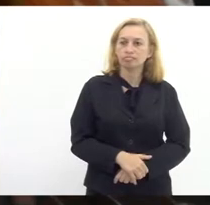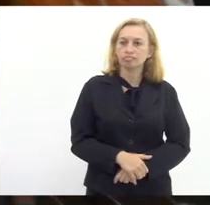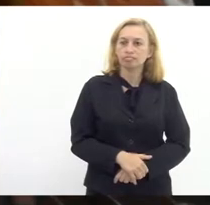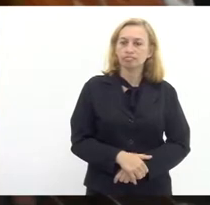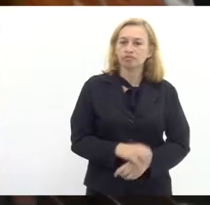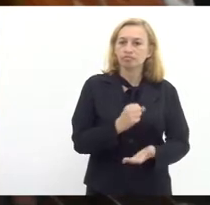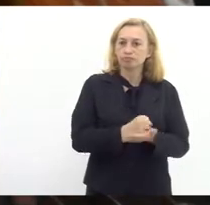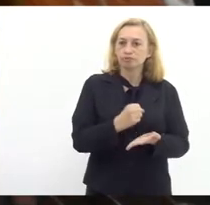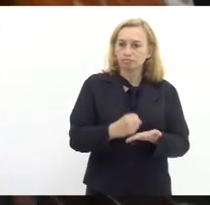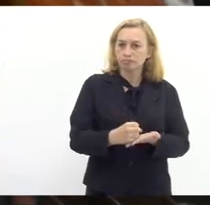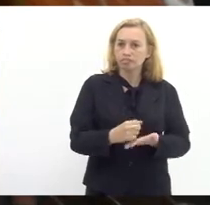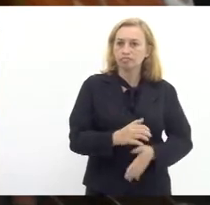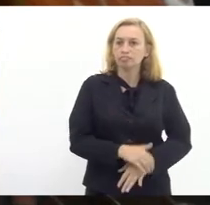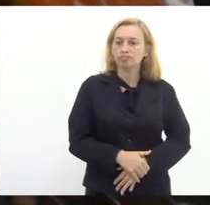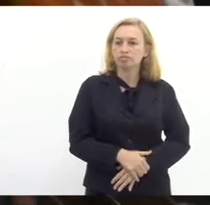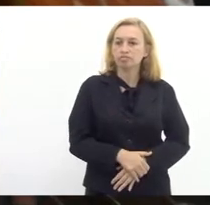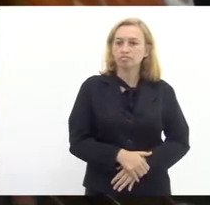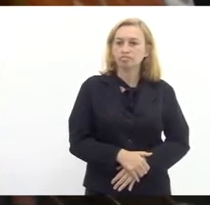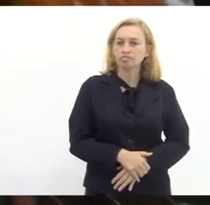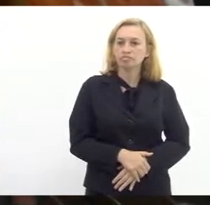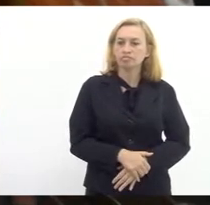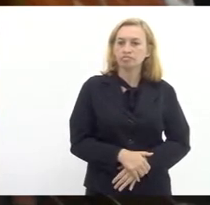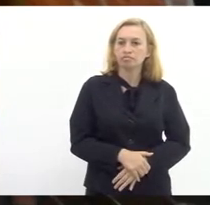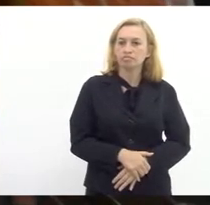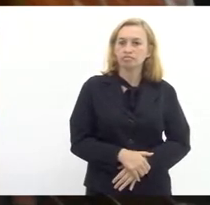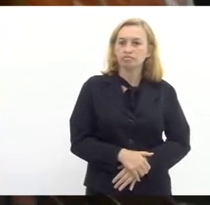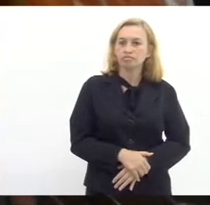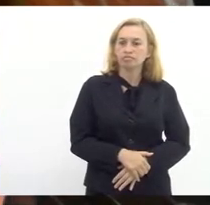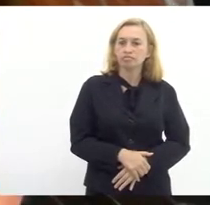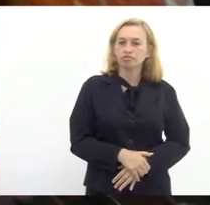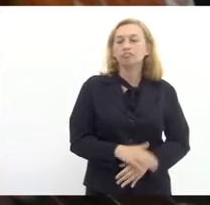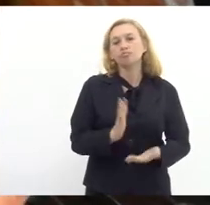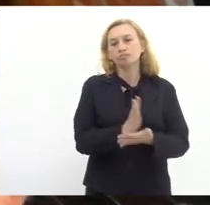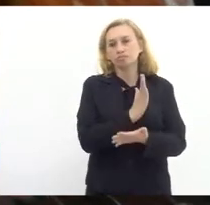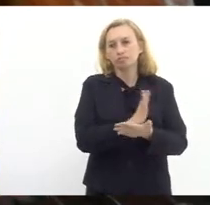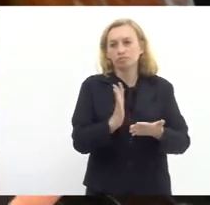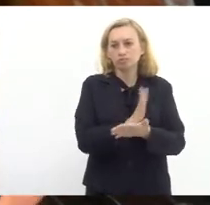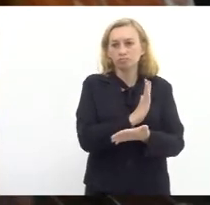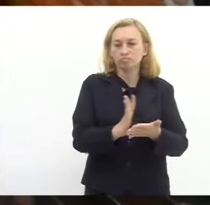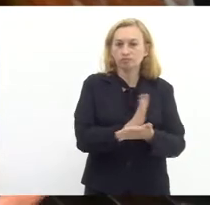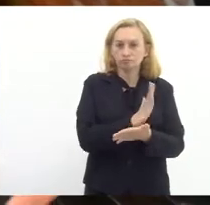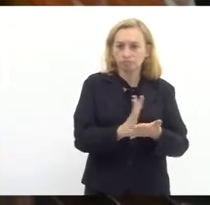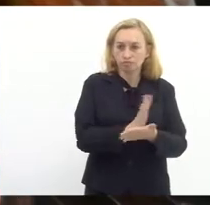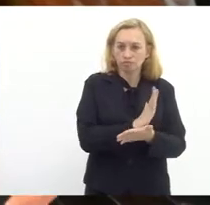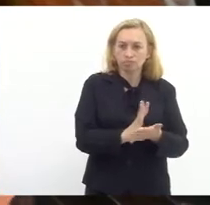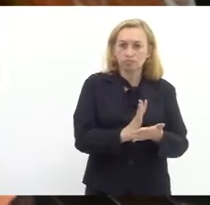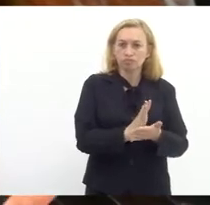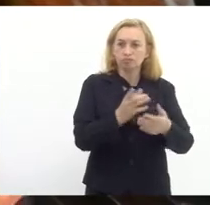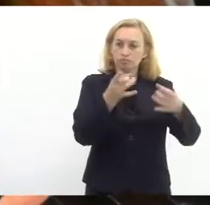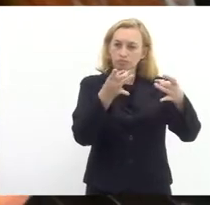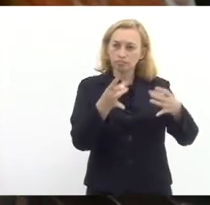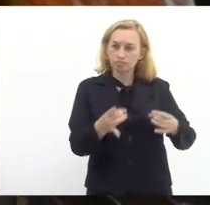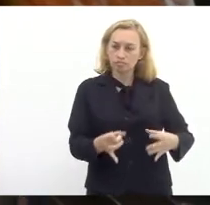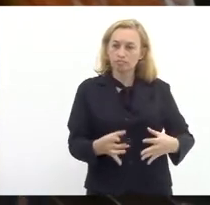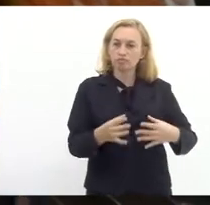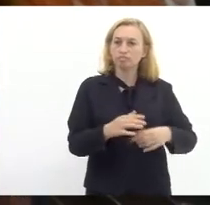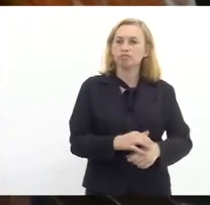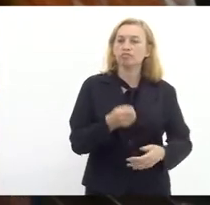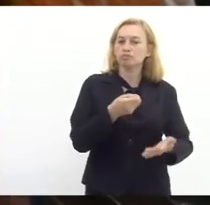as multas sejam executadas por lá. Tem algumas cláusulas de cumprimento de obrigações, mas padrão,